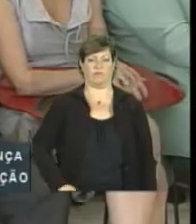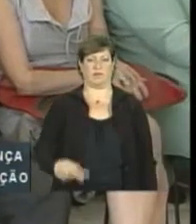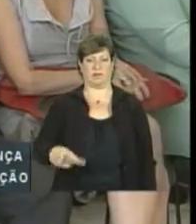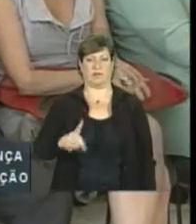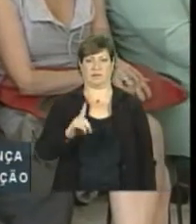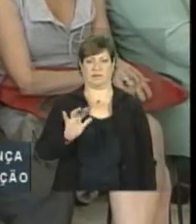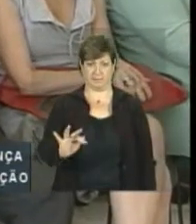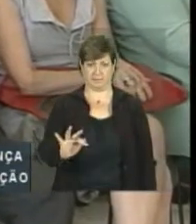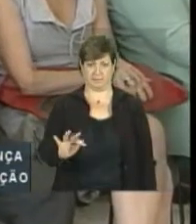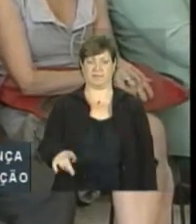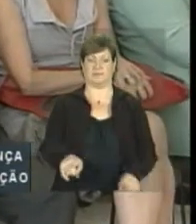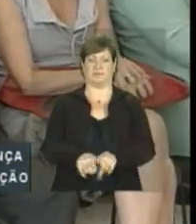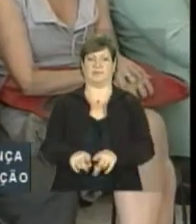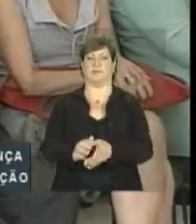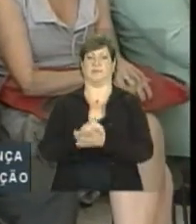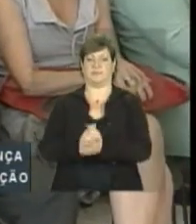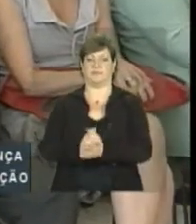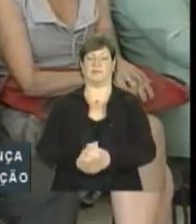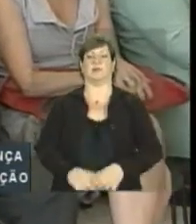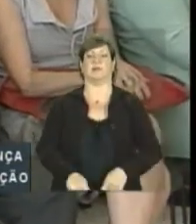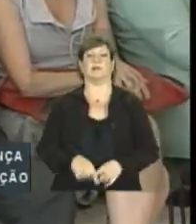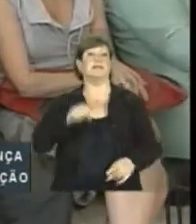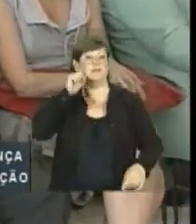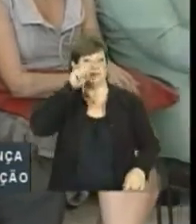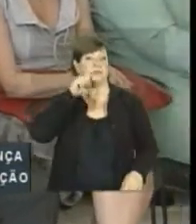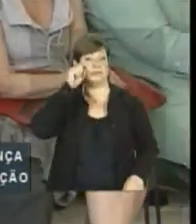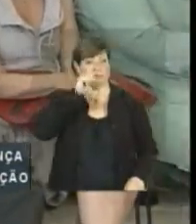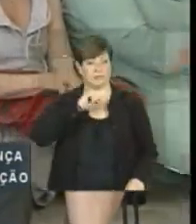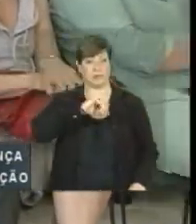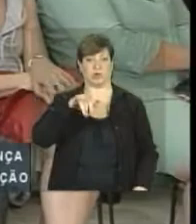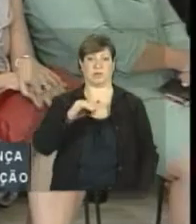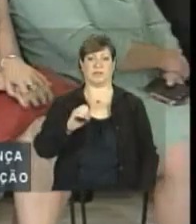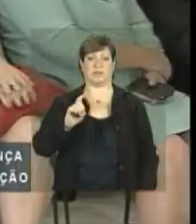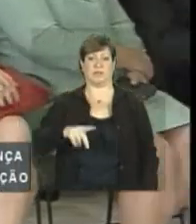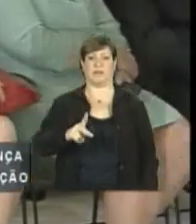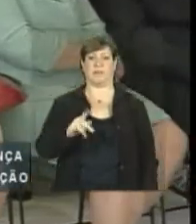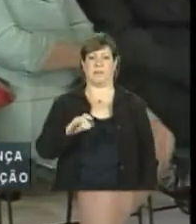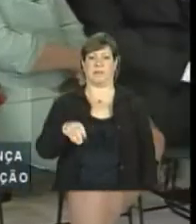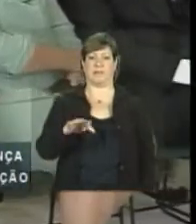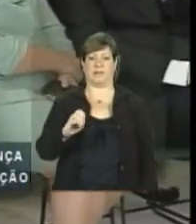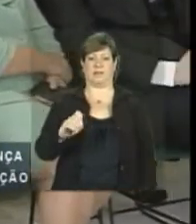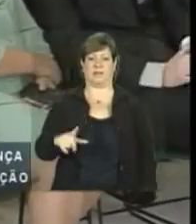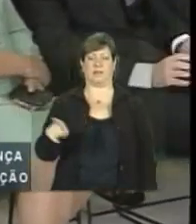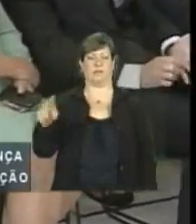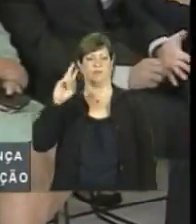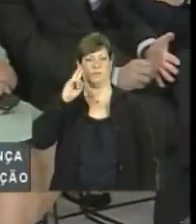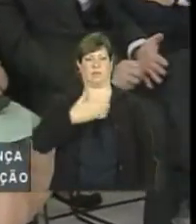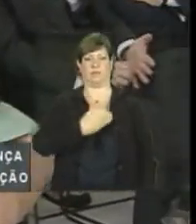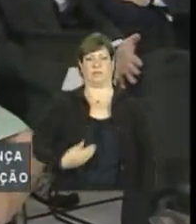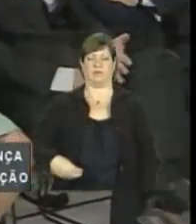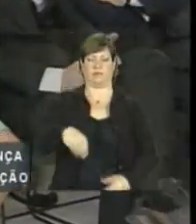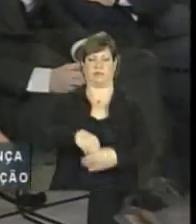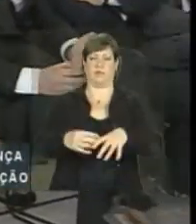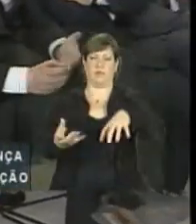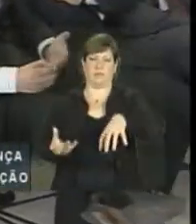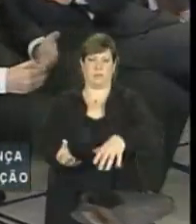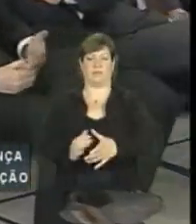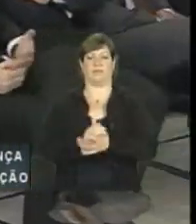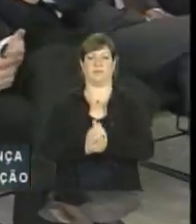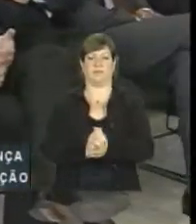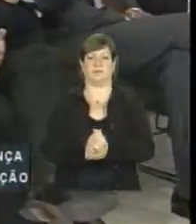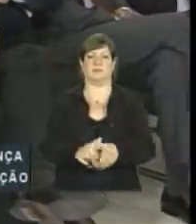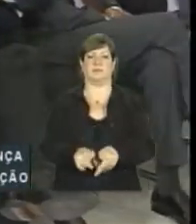Federal, o senador José Pimentel, líder do governo no Congresso.